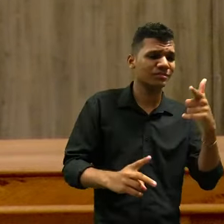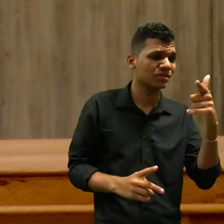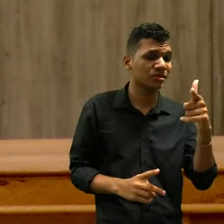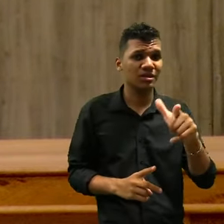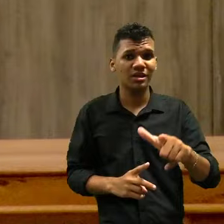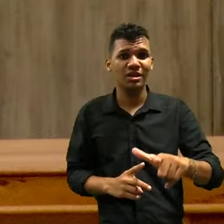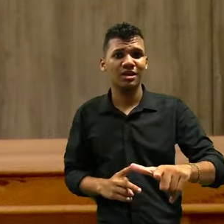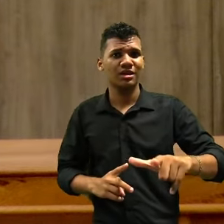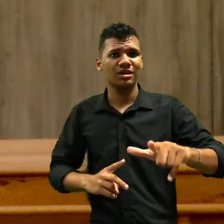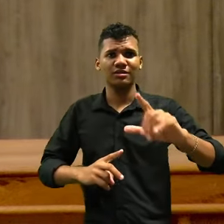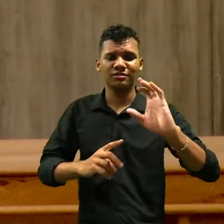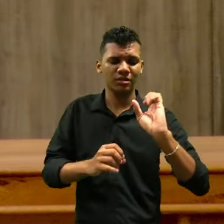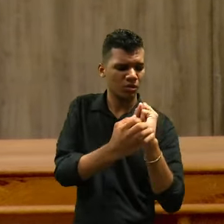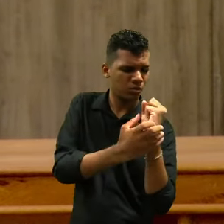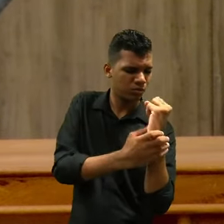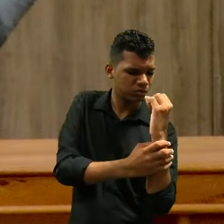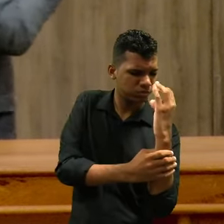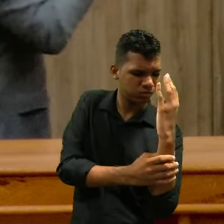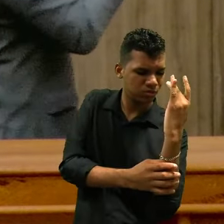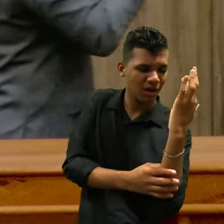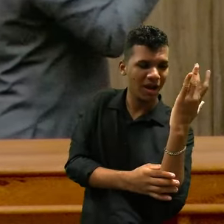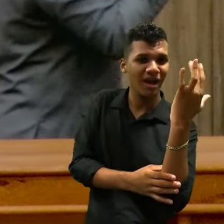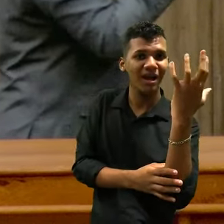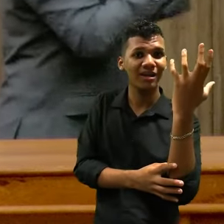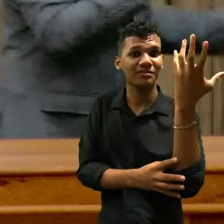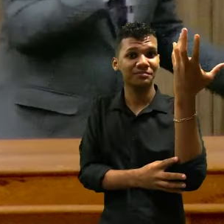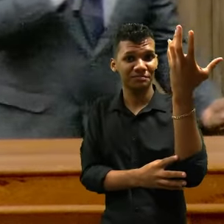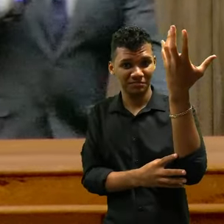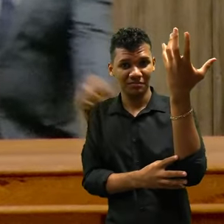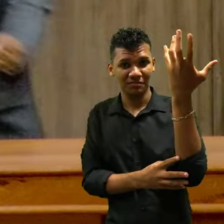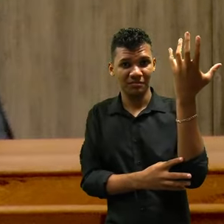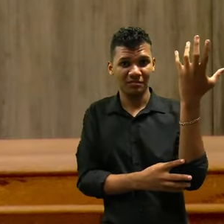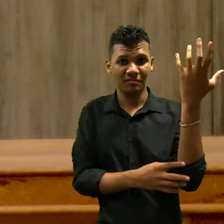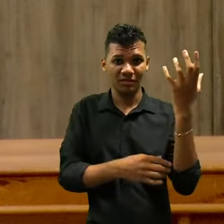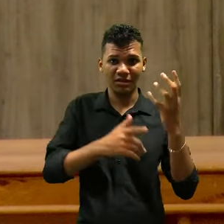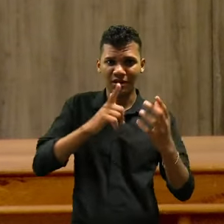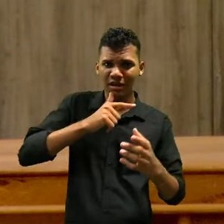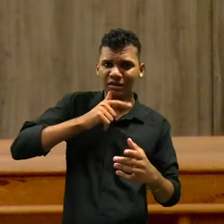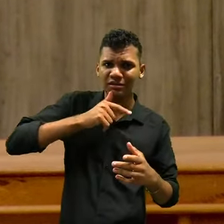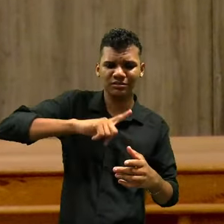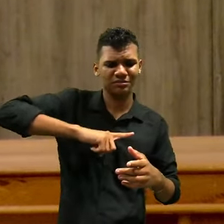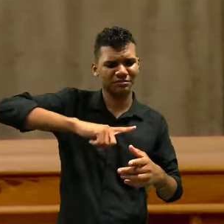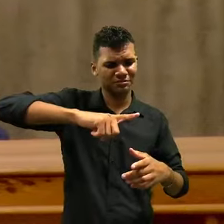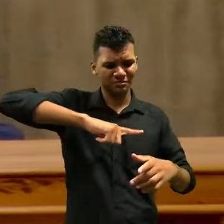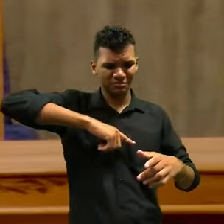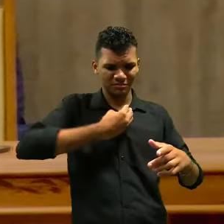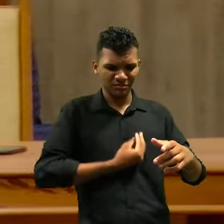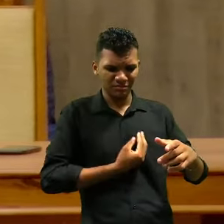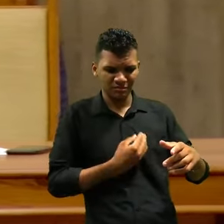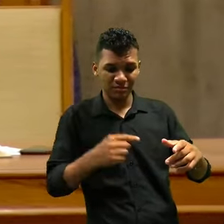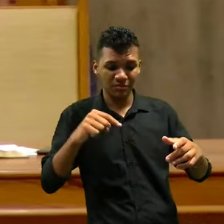novamente irá voltar ao seu lugar água já